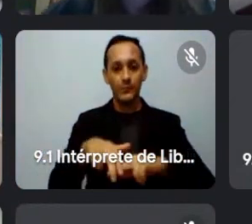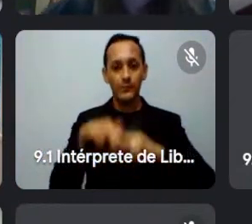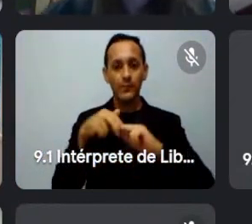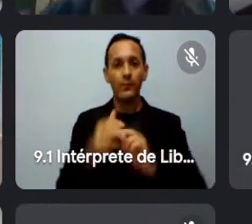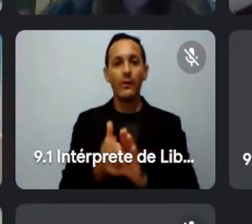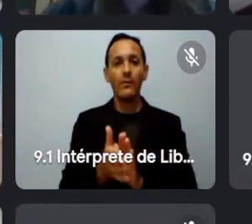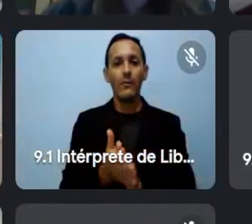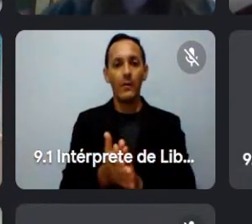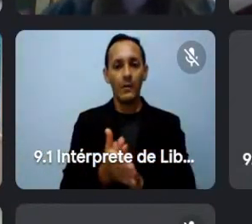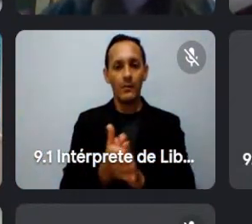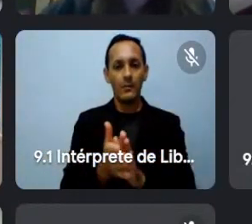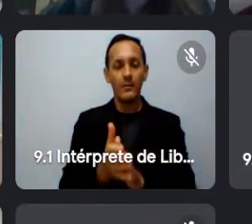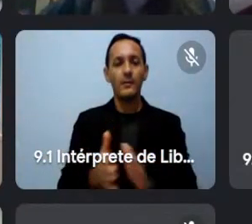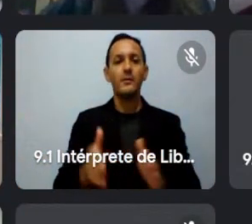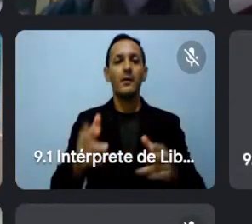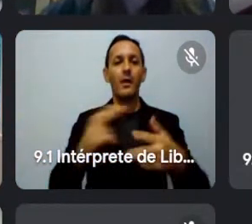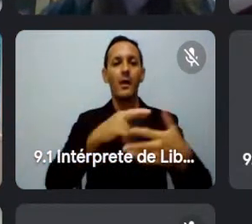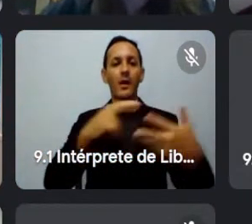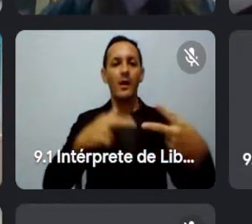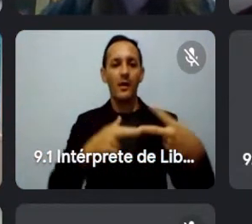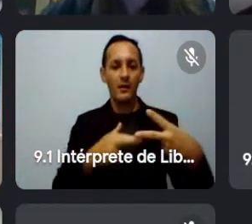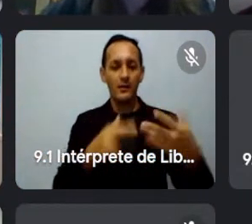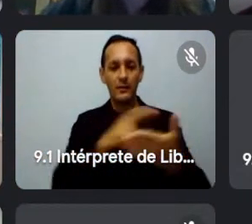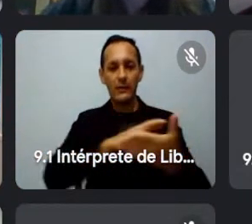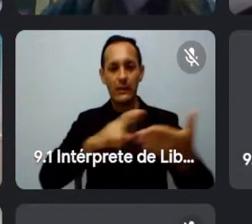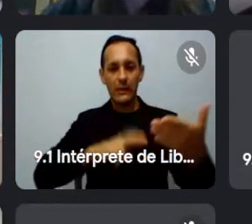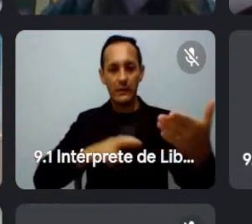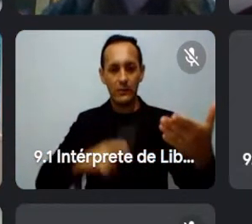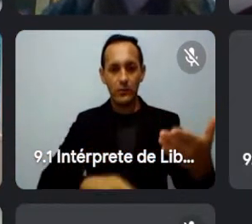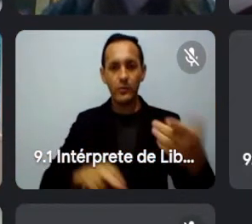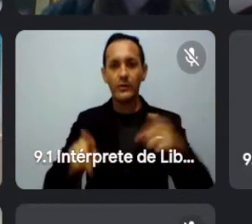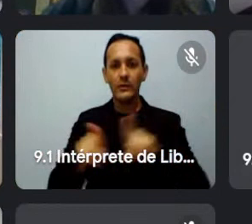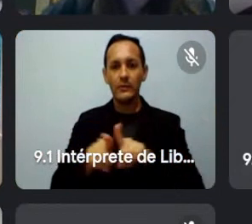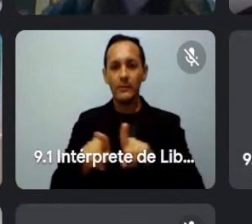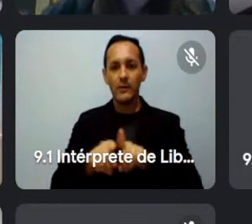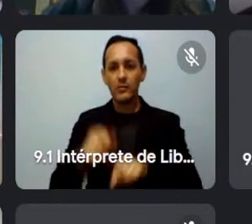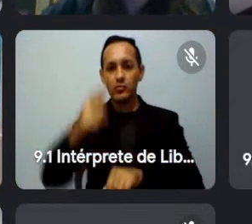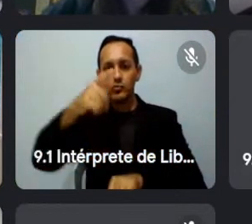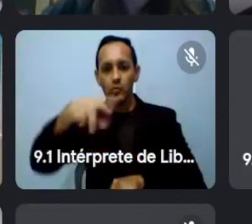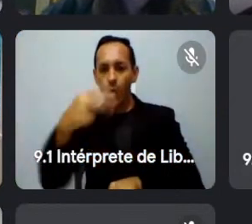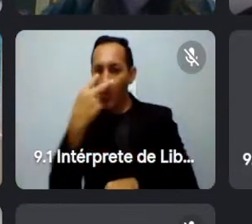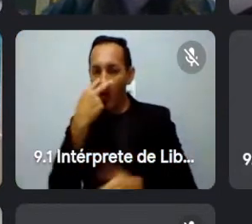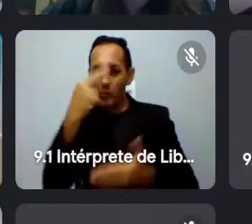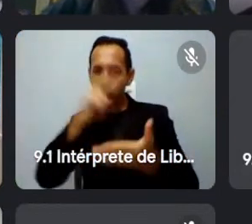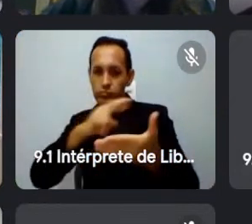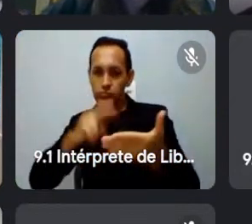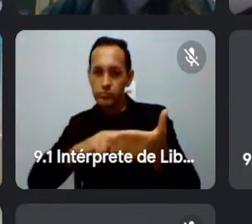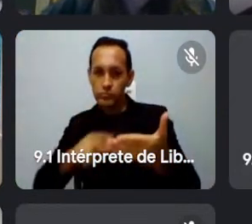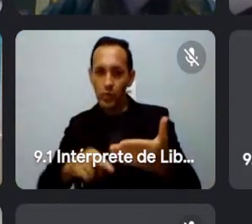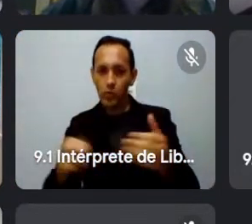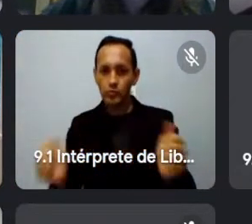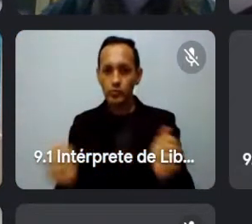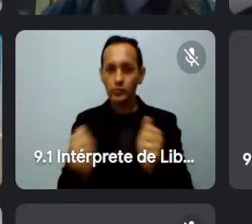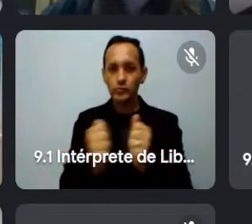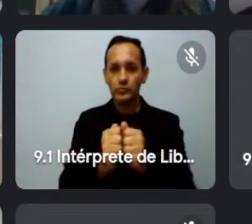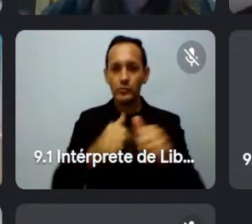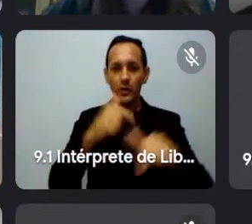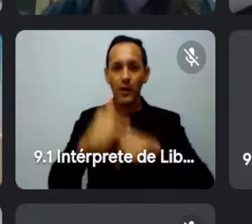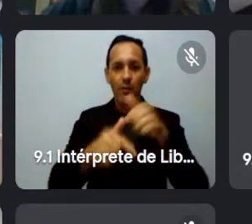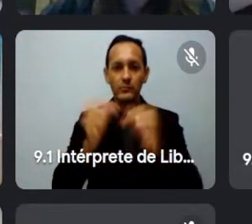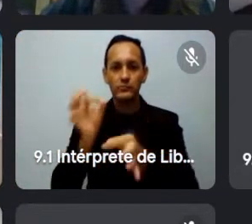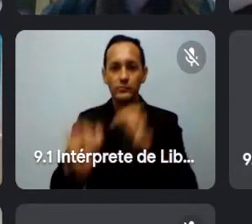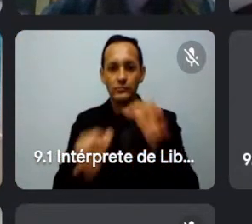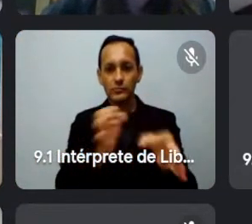aí você relatora e também o revisor do Zé Márcio pela proficiência do voto e